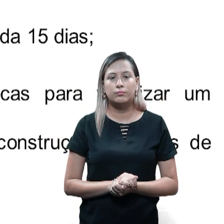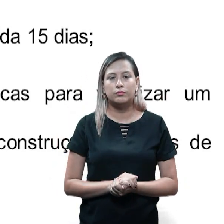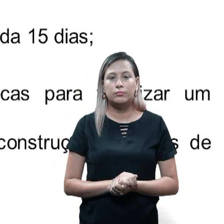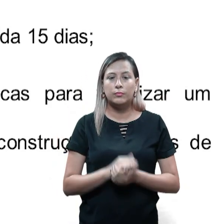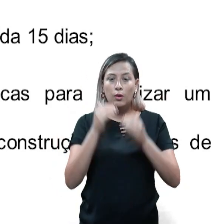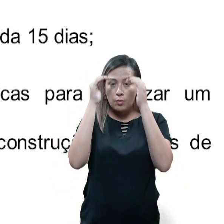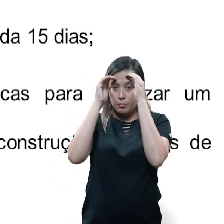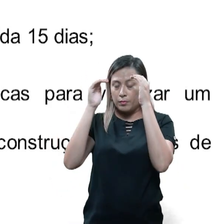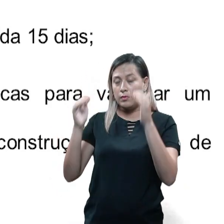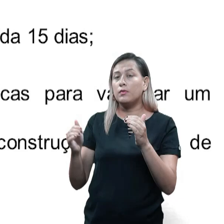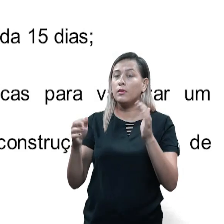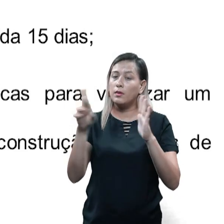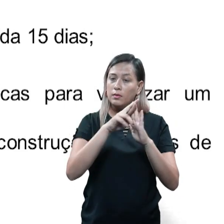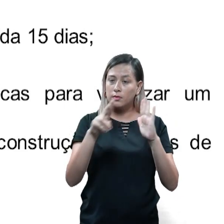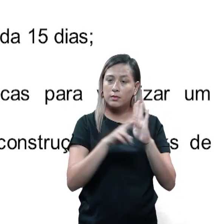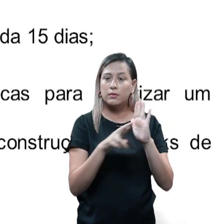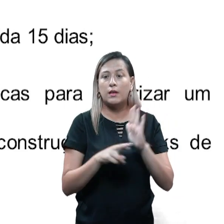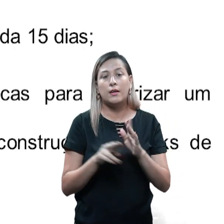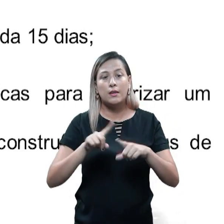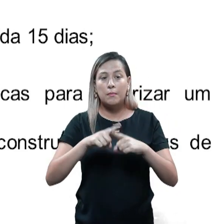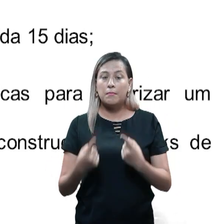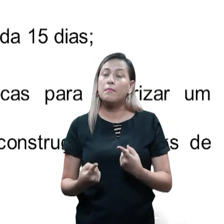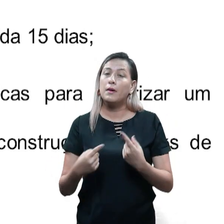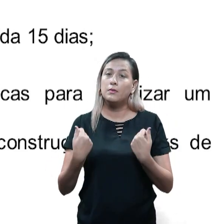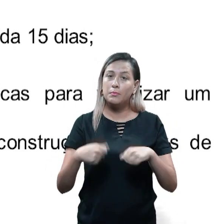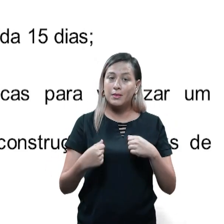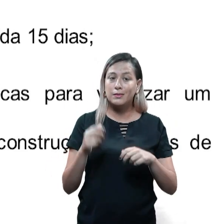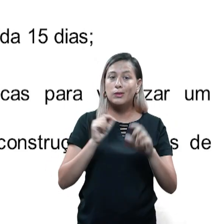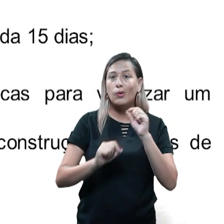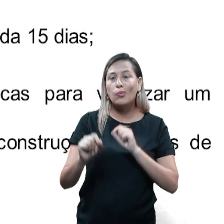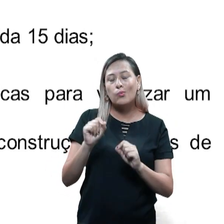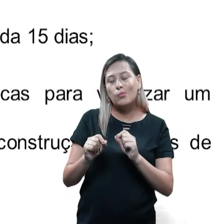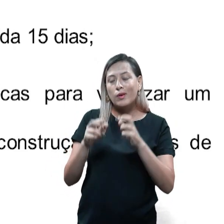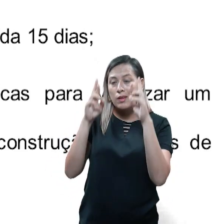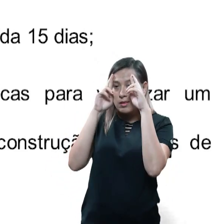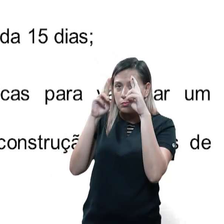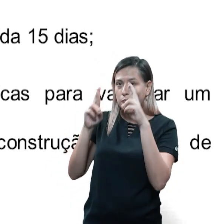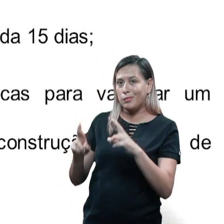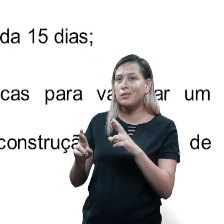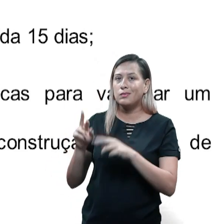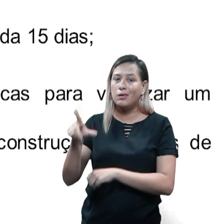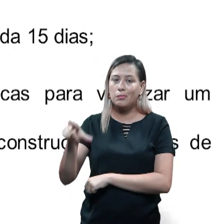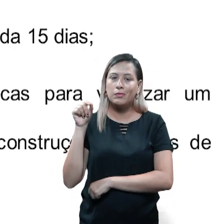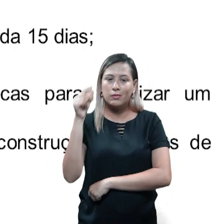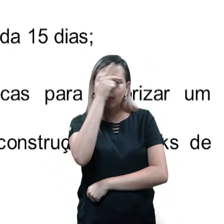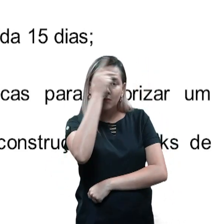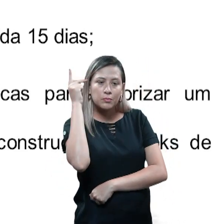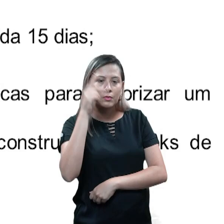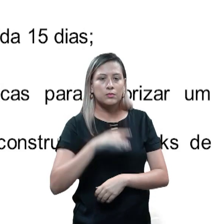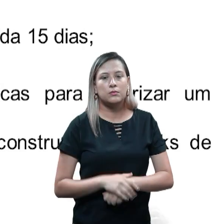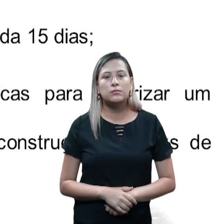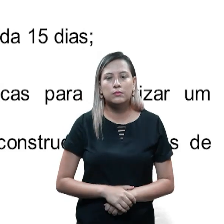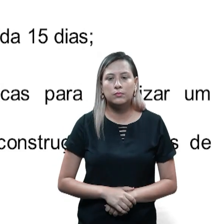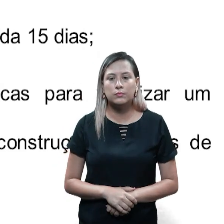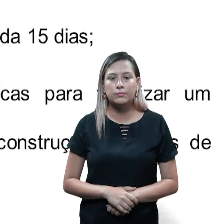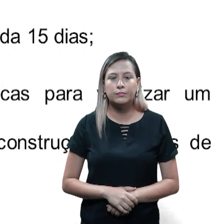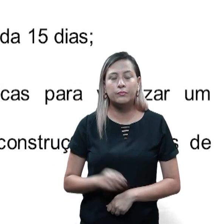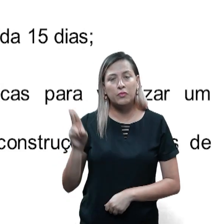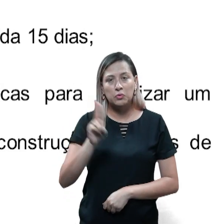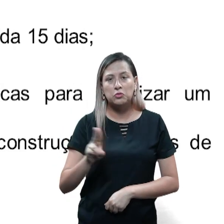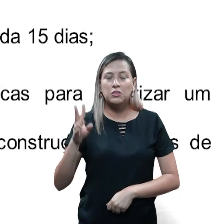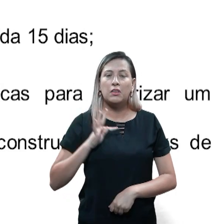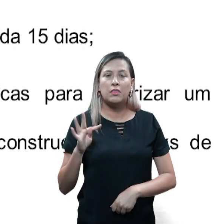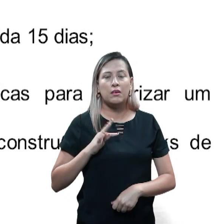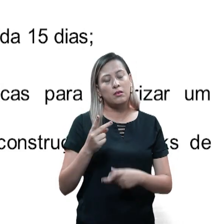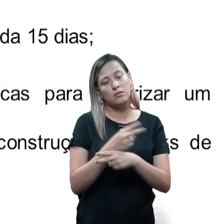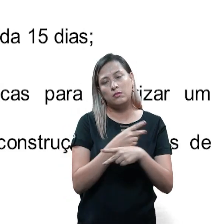medidas, há que se respeitar a preferência de cada cliente. É função do profissional utilizar diferentes